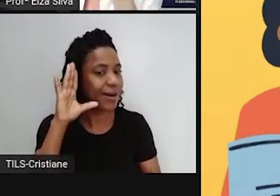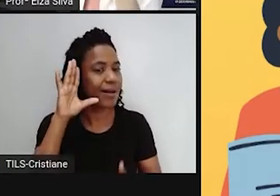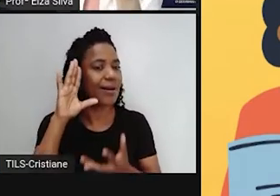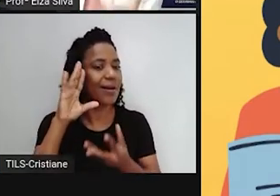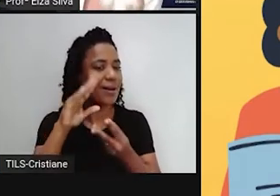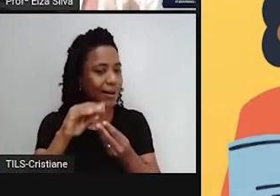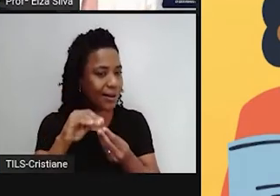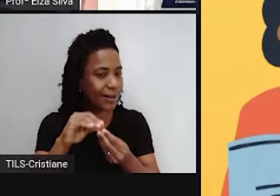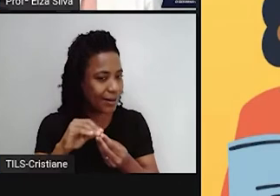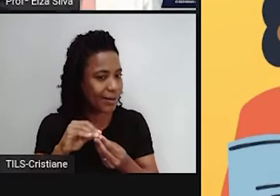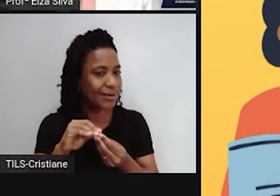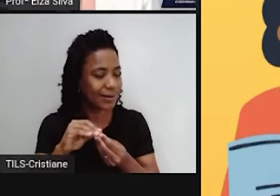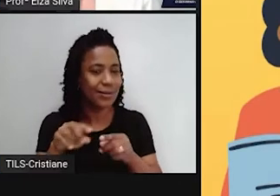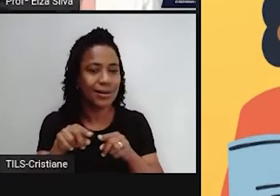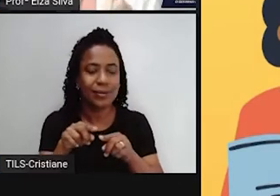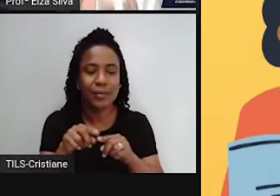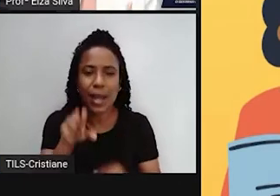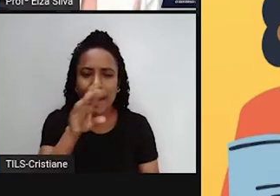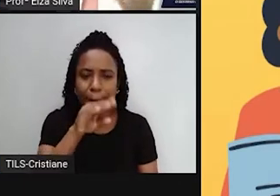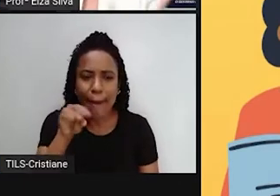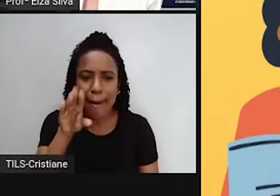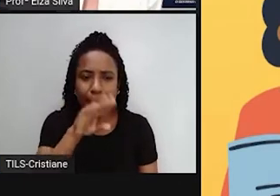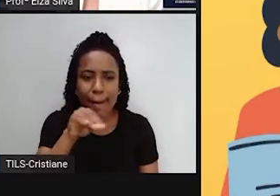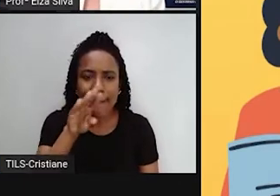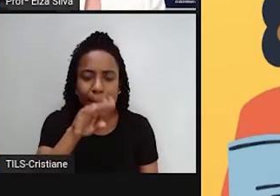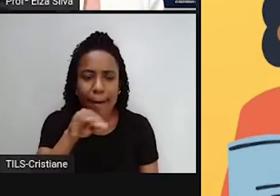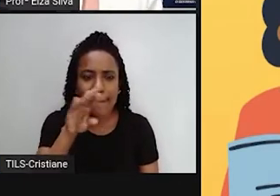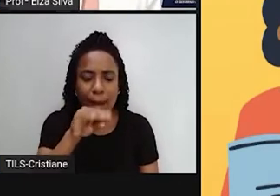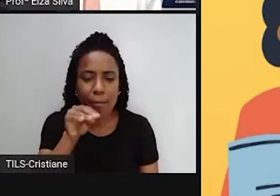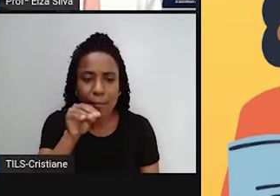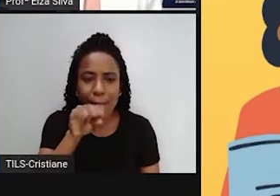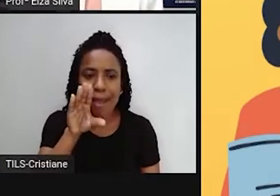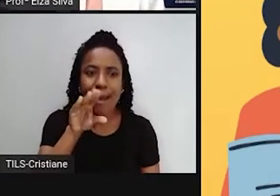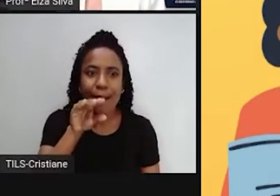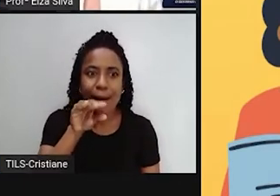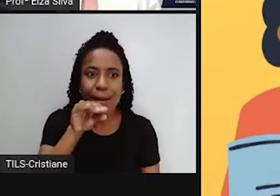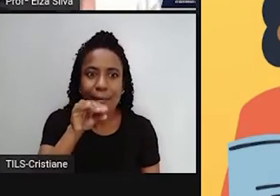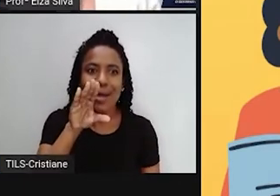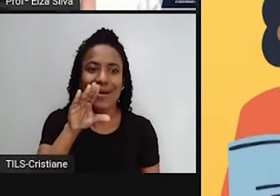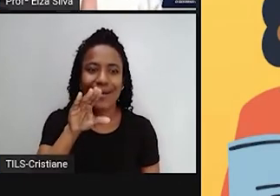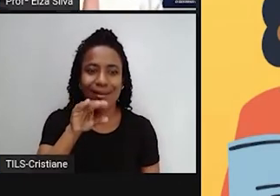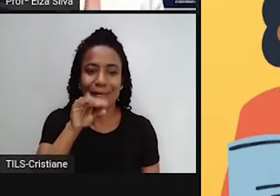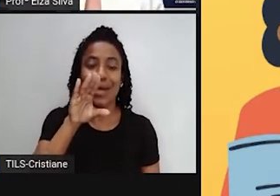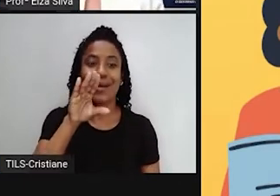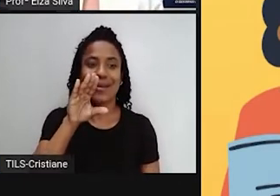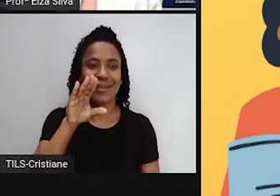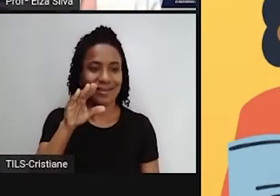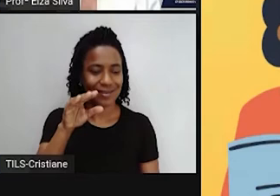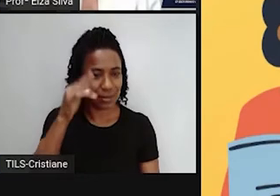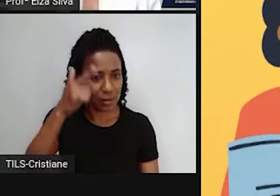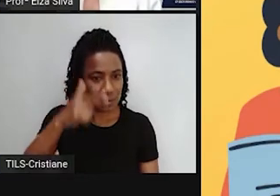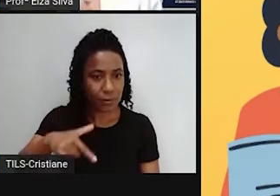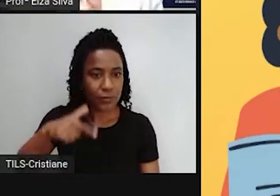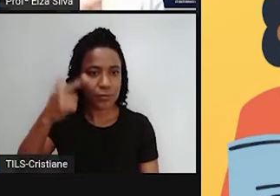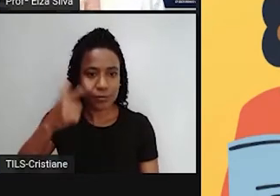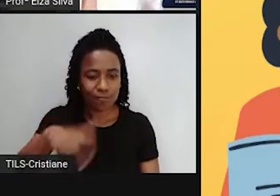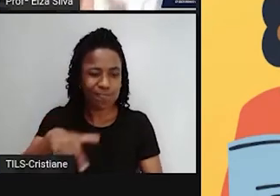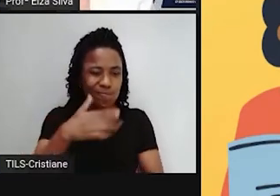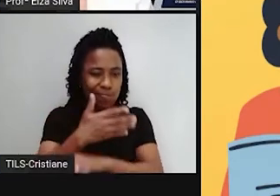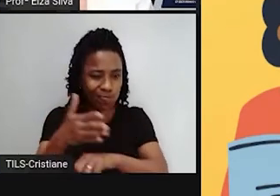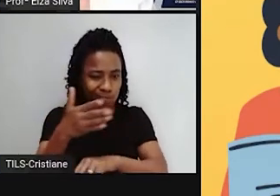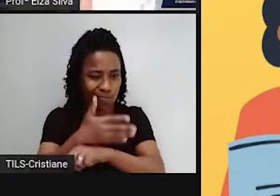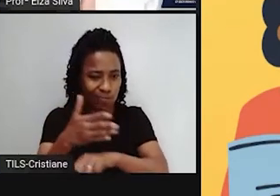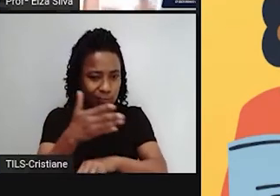e também a sua fluência, repetindo várias vezes as expressões em inglês. Então, vamos ao